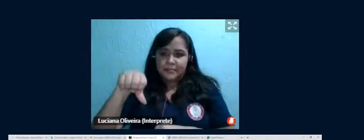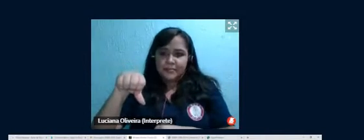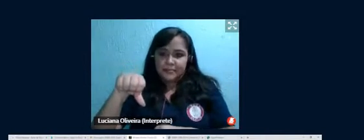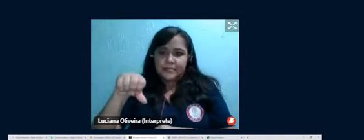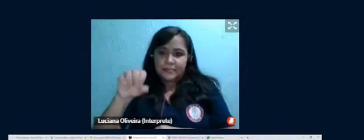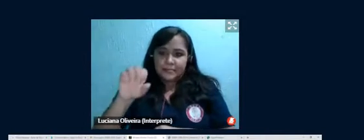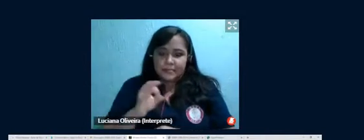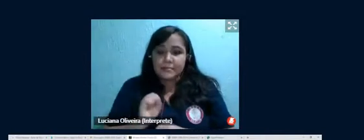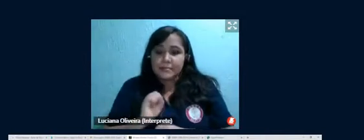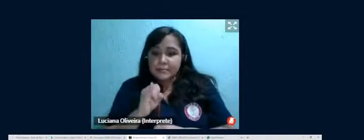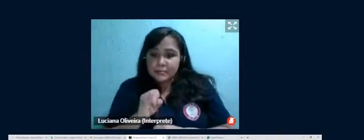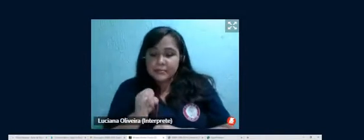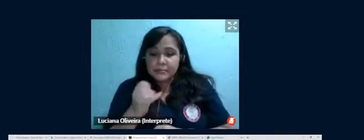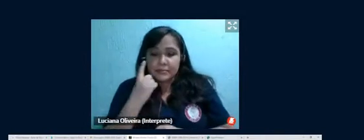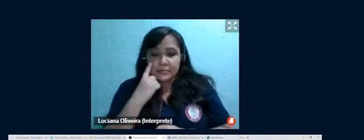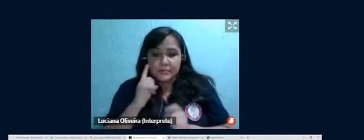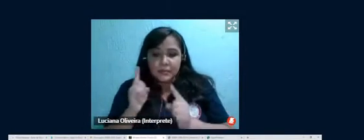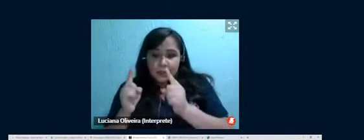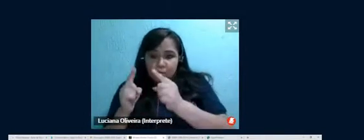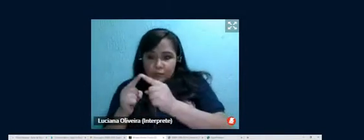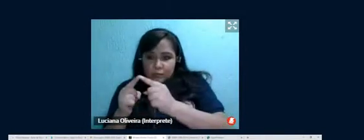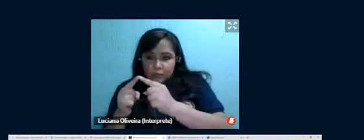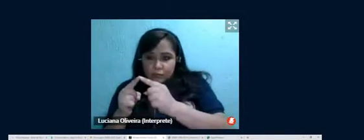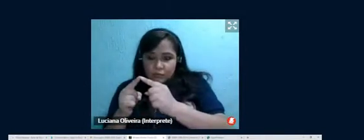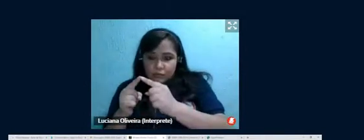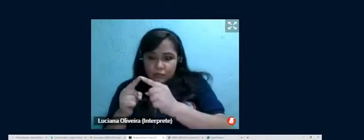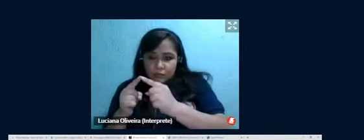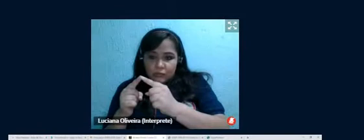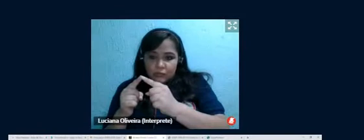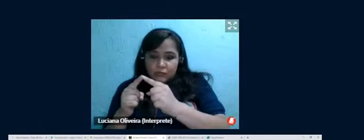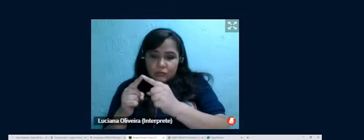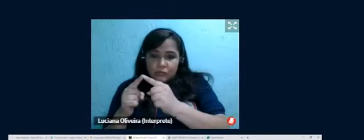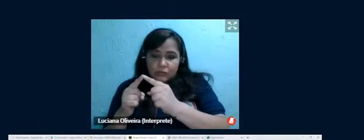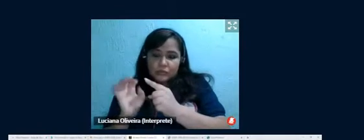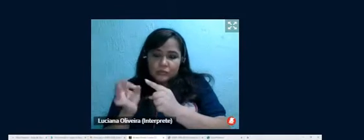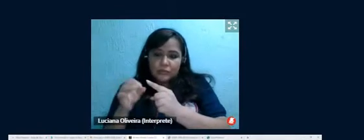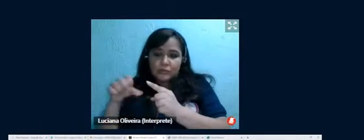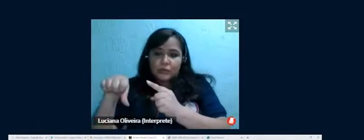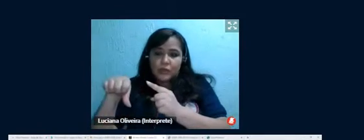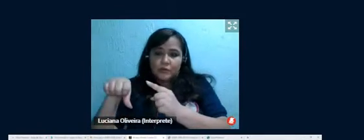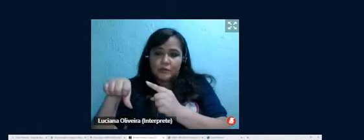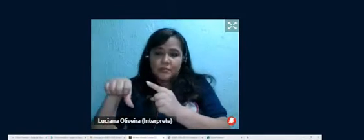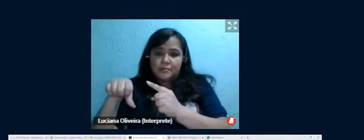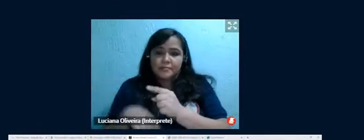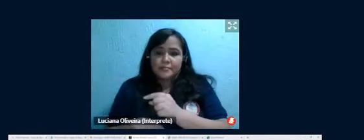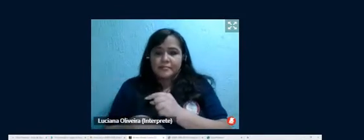tem 9. Tem 9 aqui, vou escrever. Deixa eu ver se eu consigo mudar de cor.